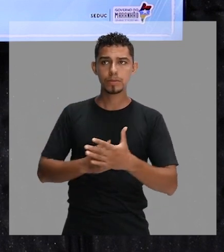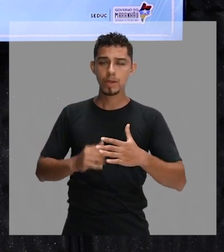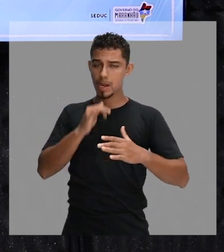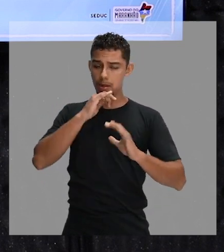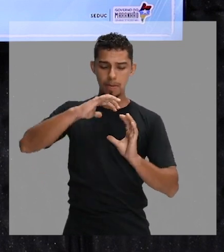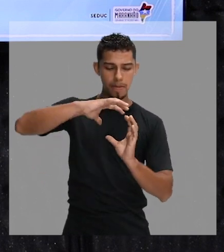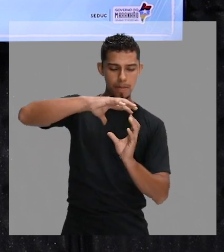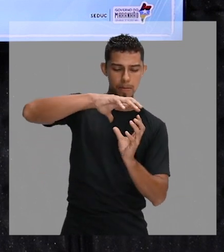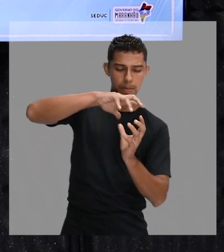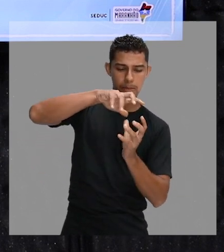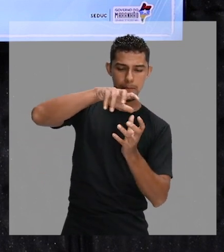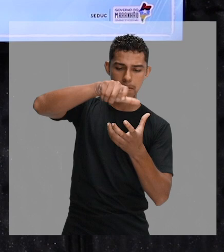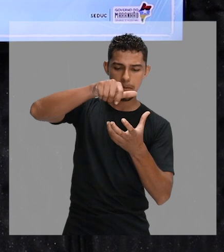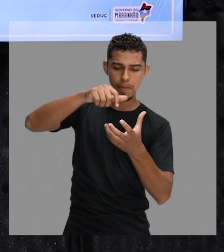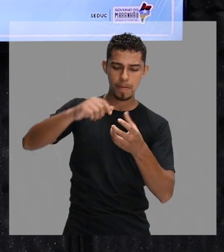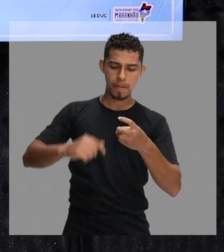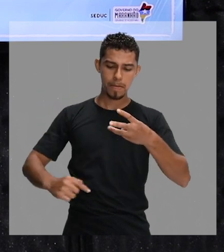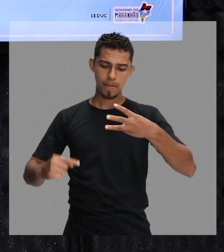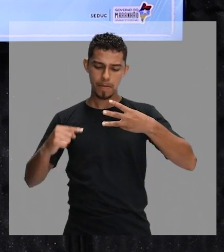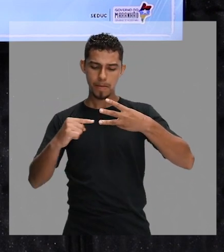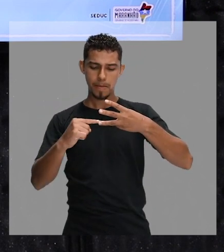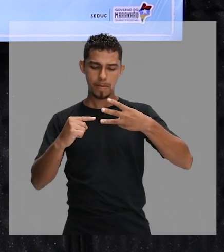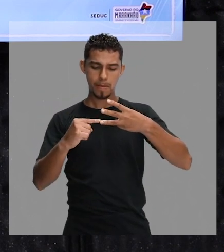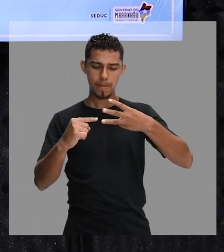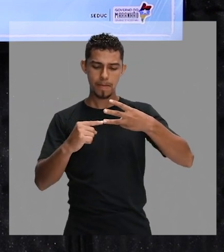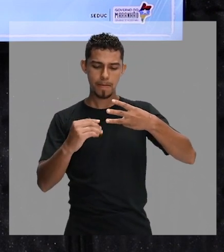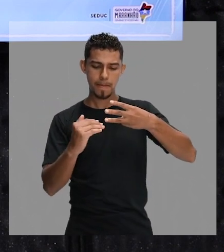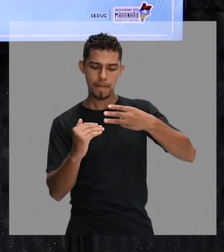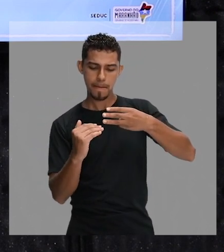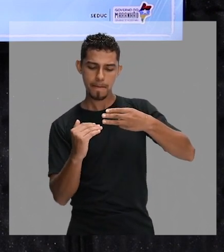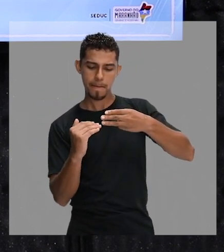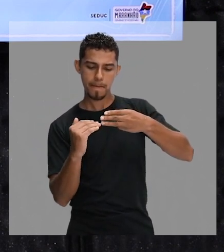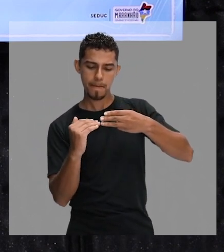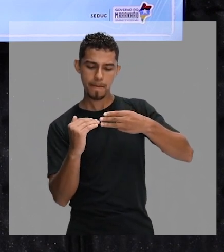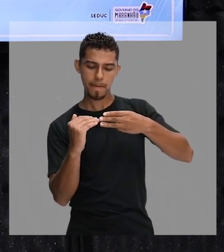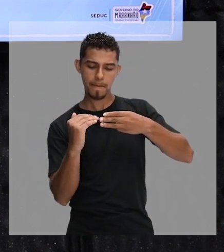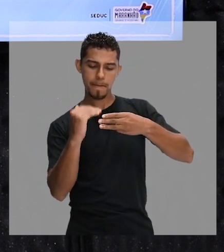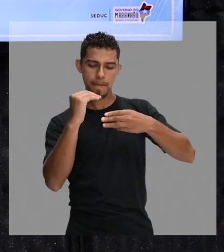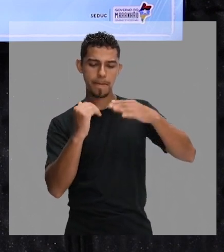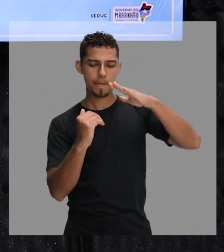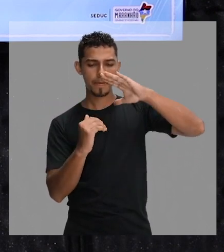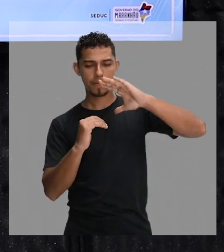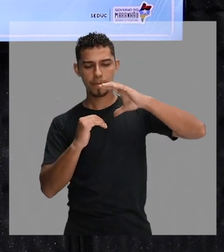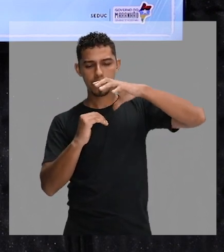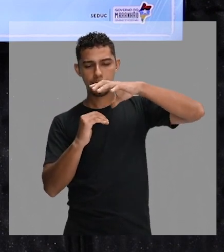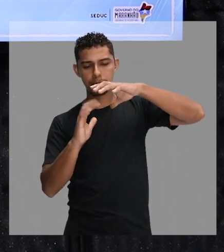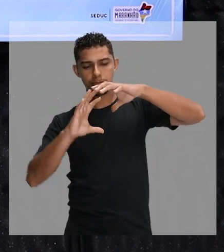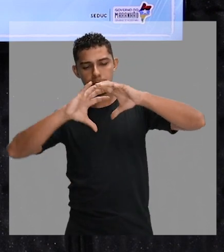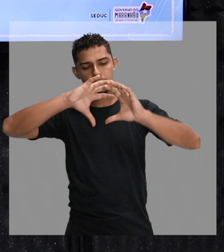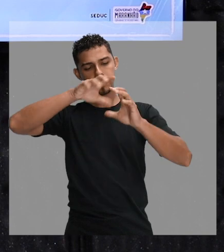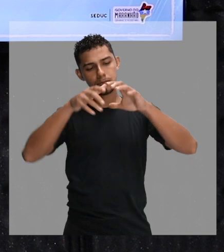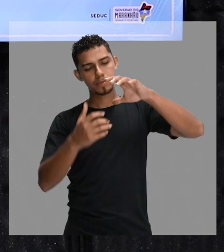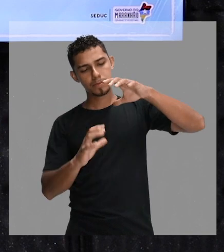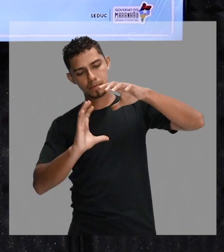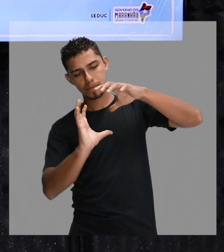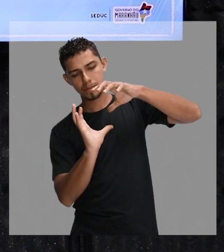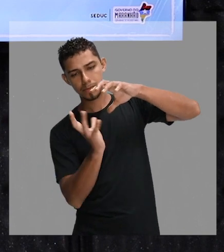Terra vai exercendo uma pressão sobre a crosta. Quando esse movimento da crosta,